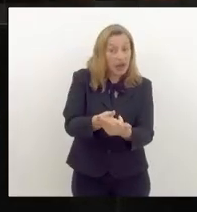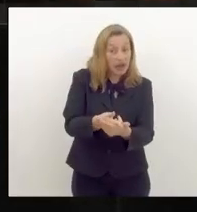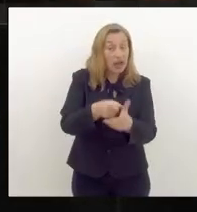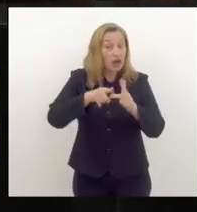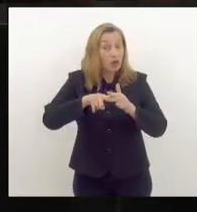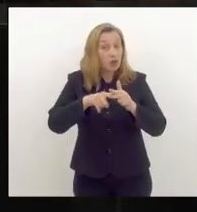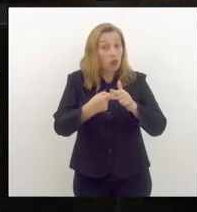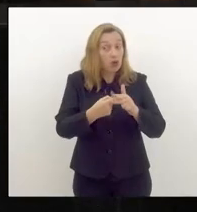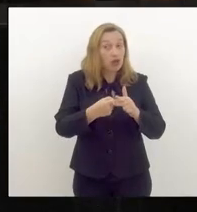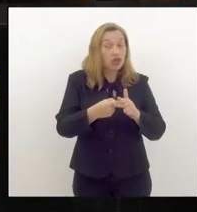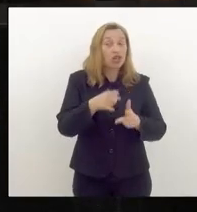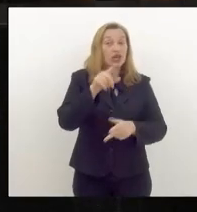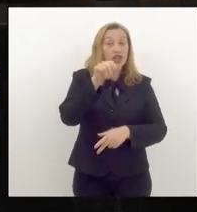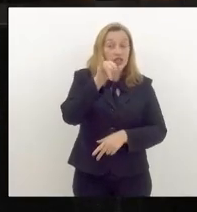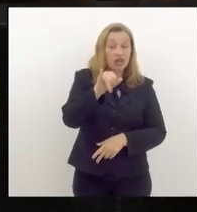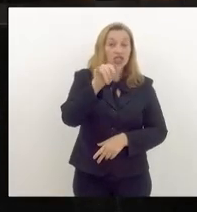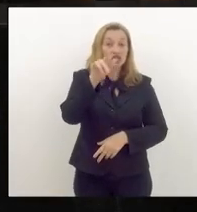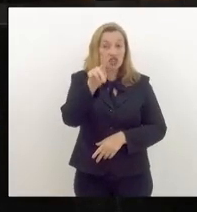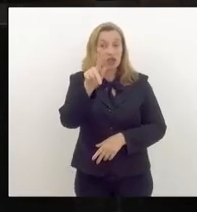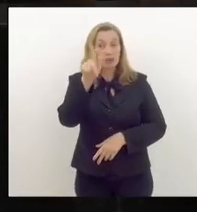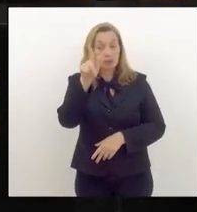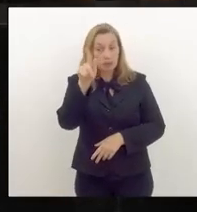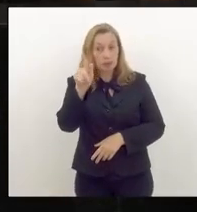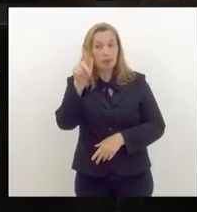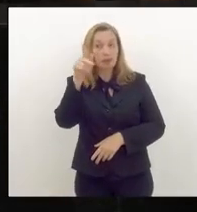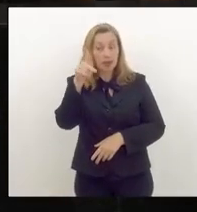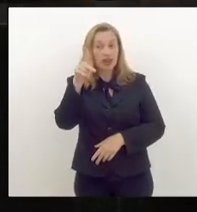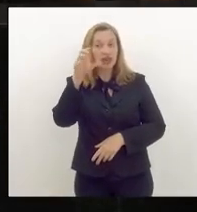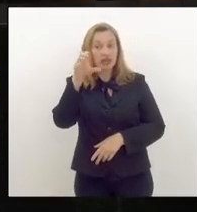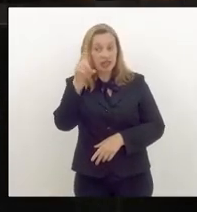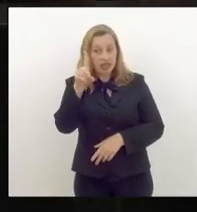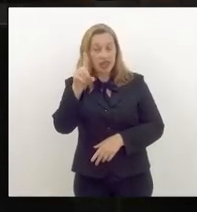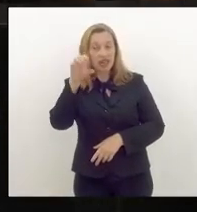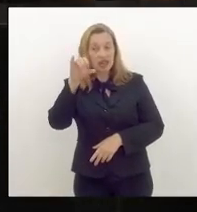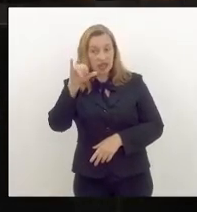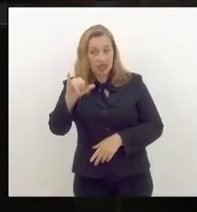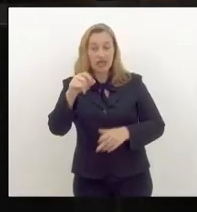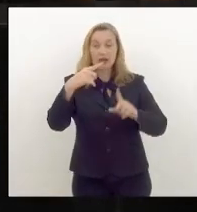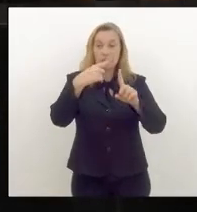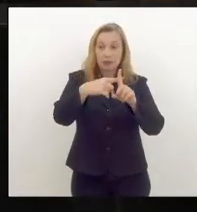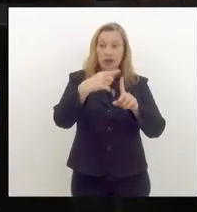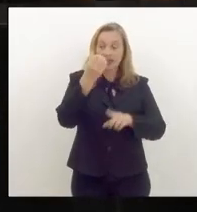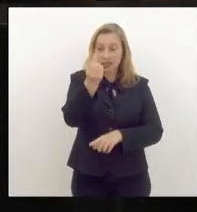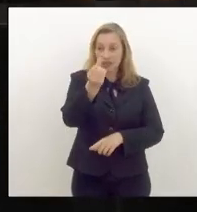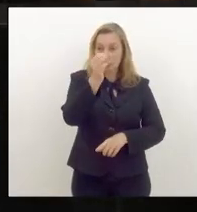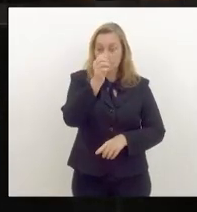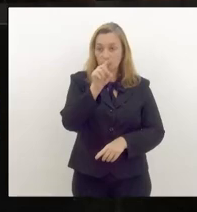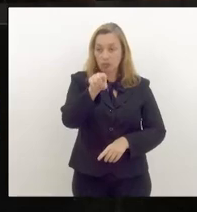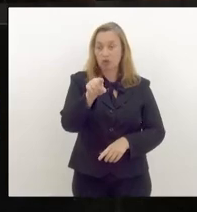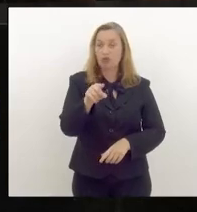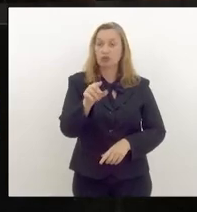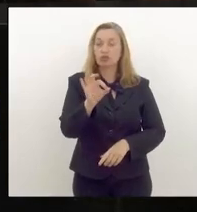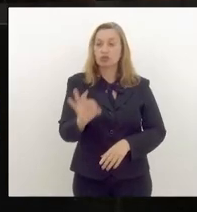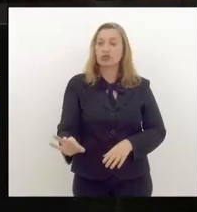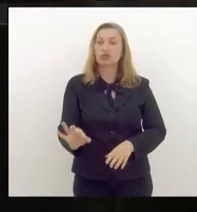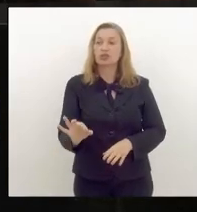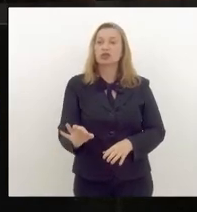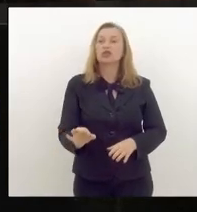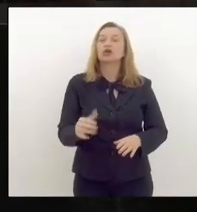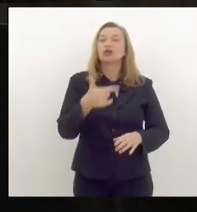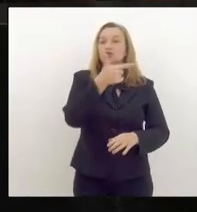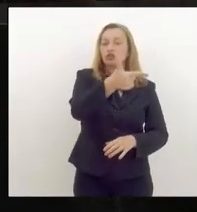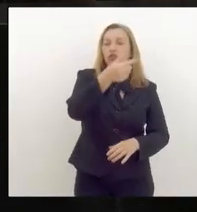a correção pelo GTI mas seis pontos percentuais de 2013 tomando como